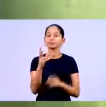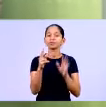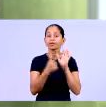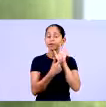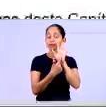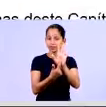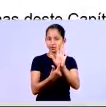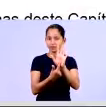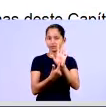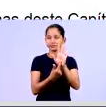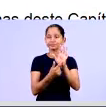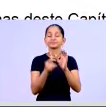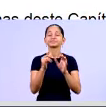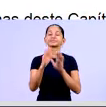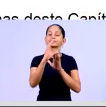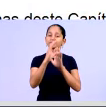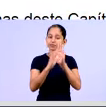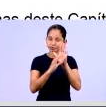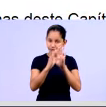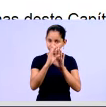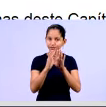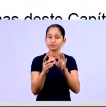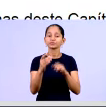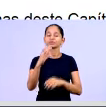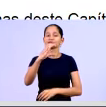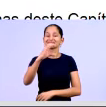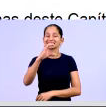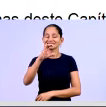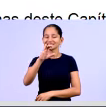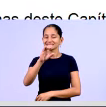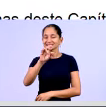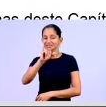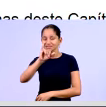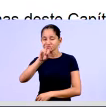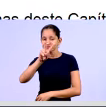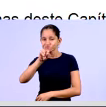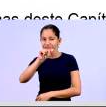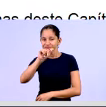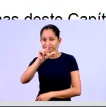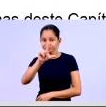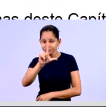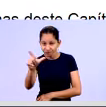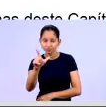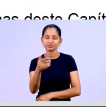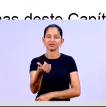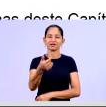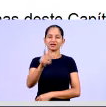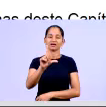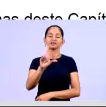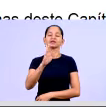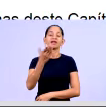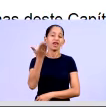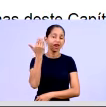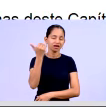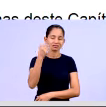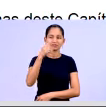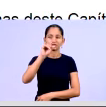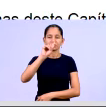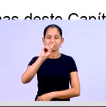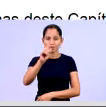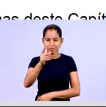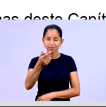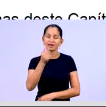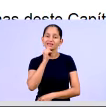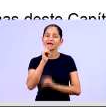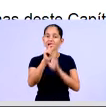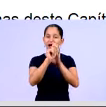tela, o próprio Código Civil, quando ele fala da sociedade em nome coletivo, lá no 1039, ele